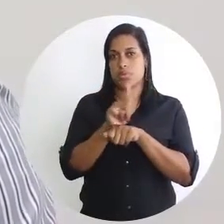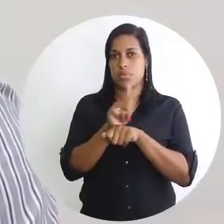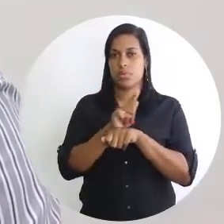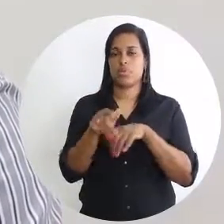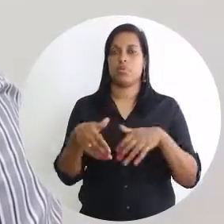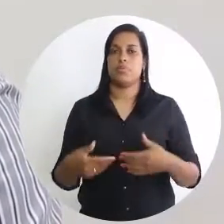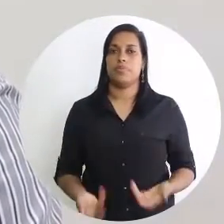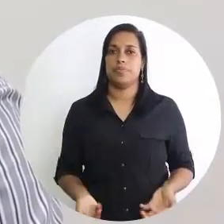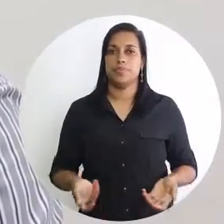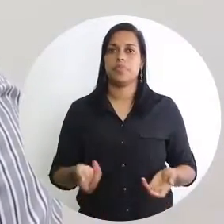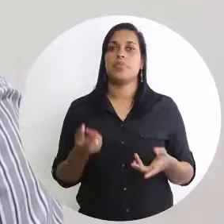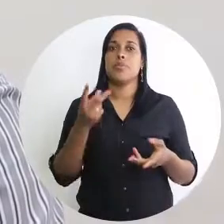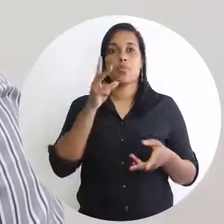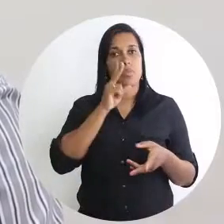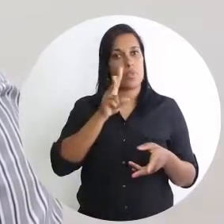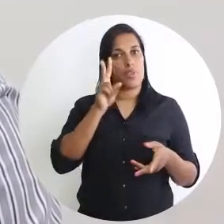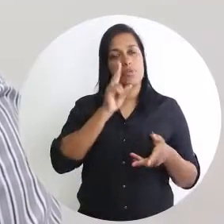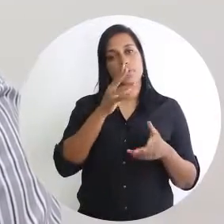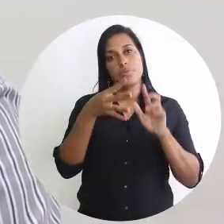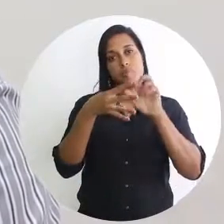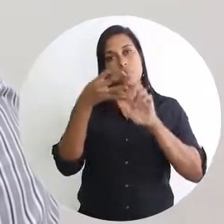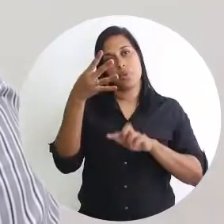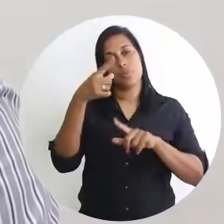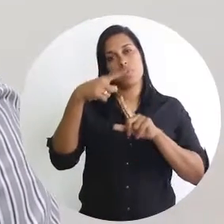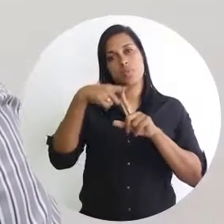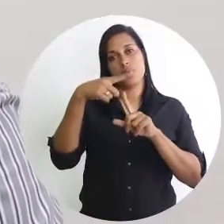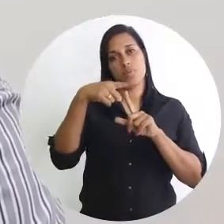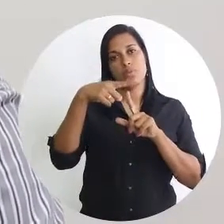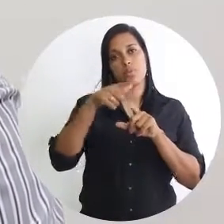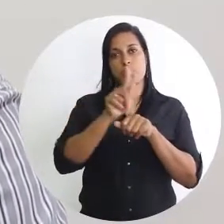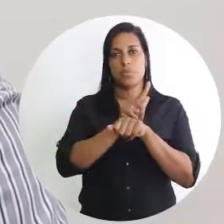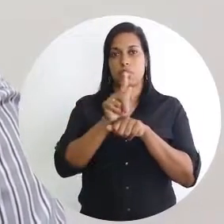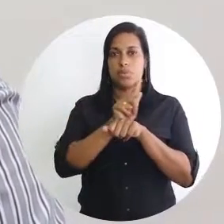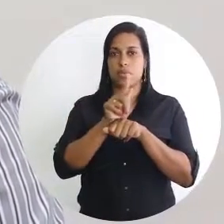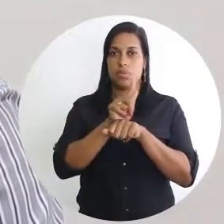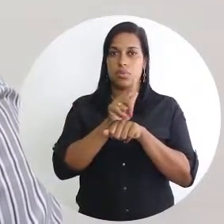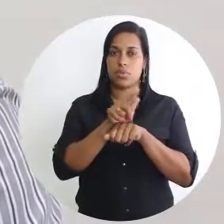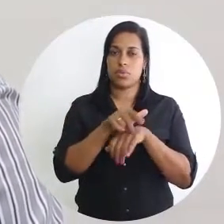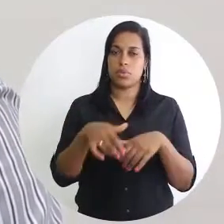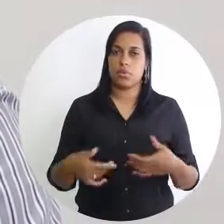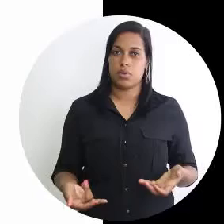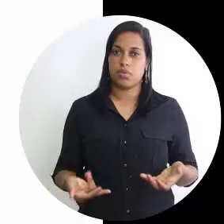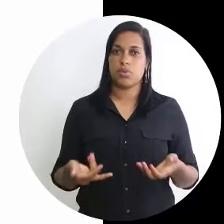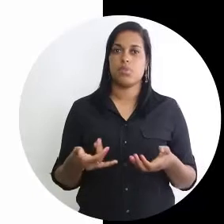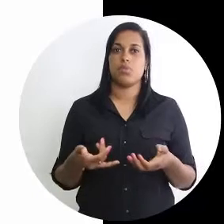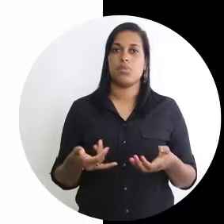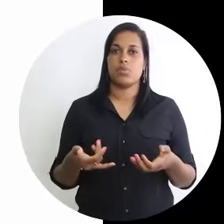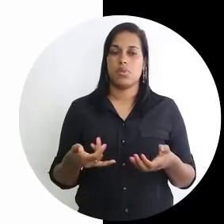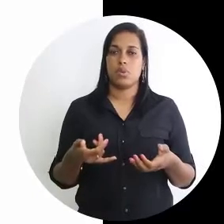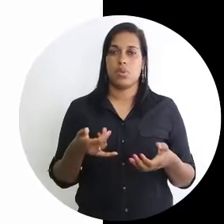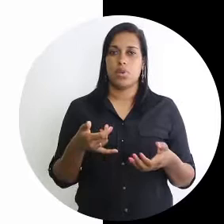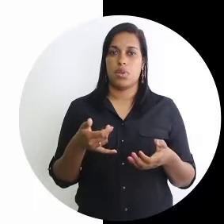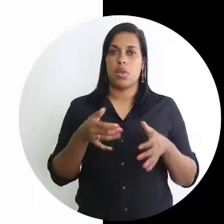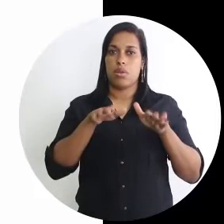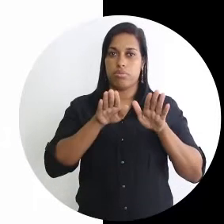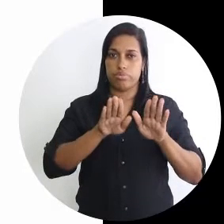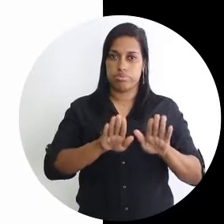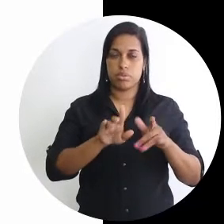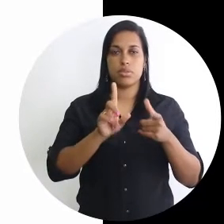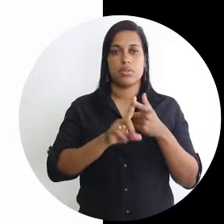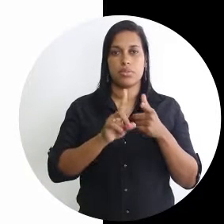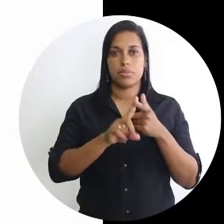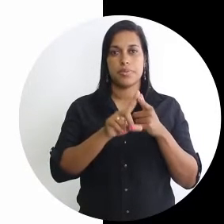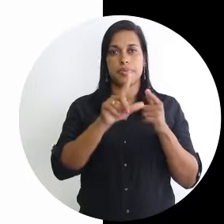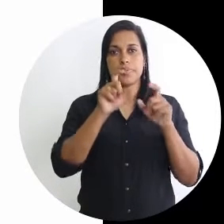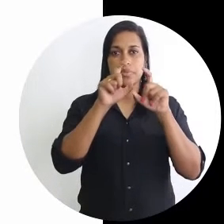layout. E nós vamos ver 4 tipos de gerenciadores de layout, que são o Frame Layout,